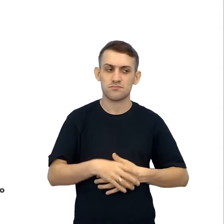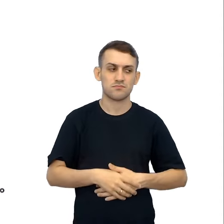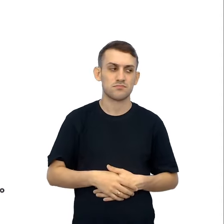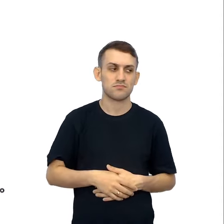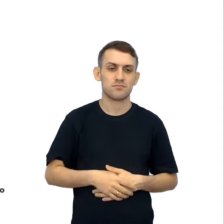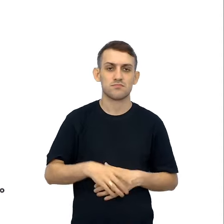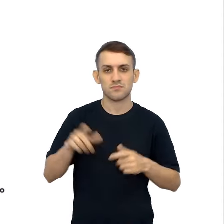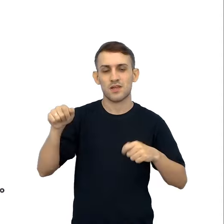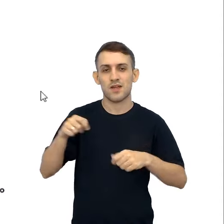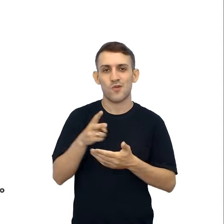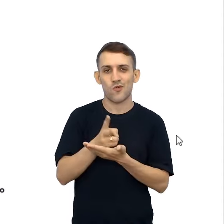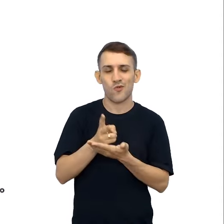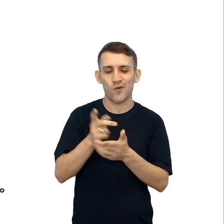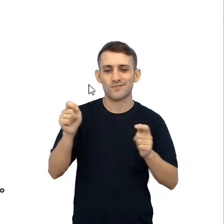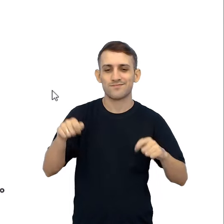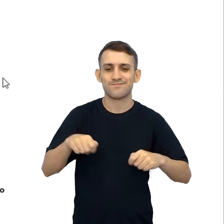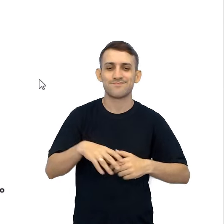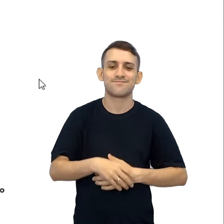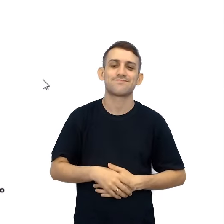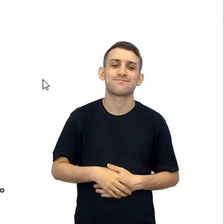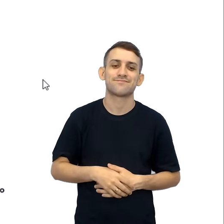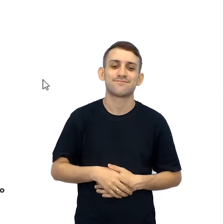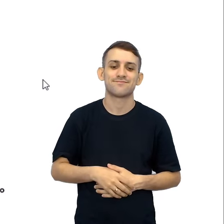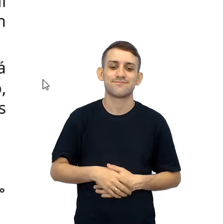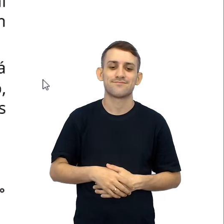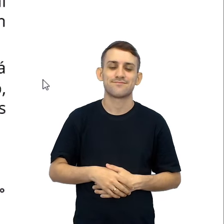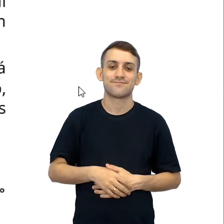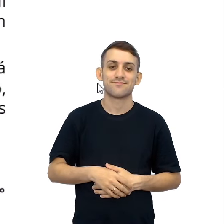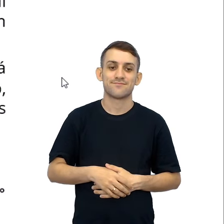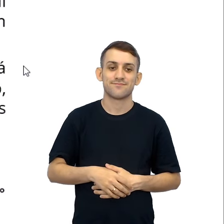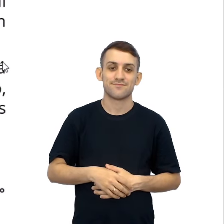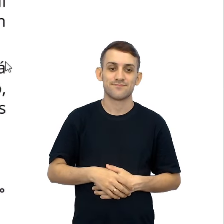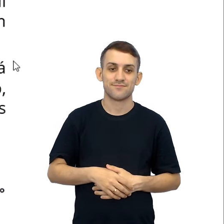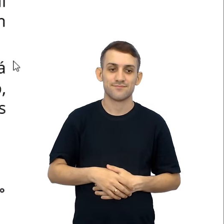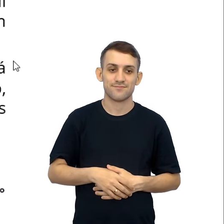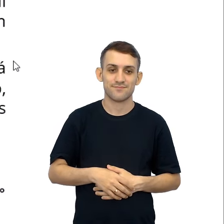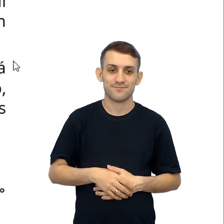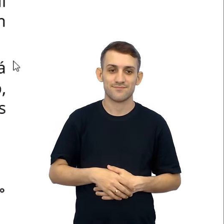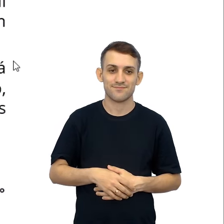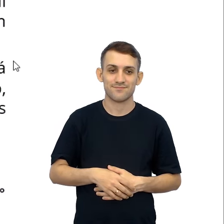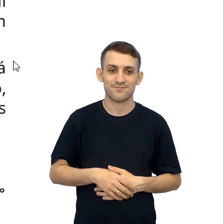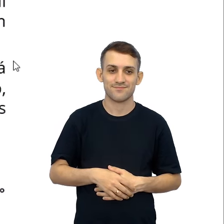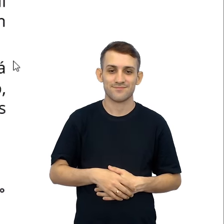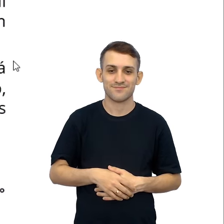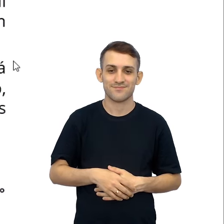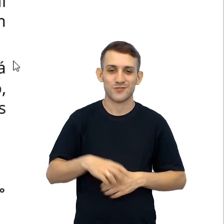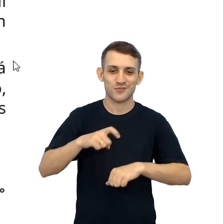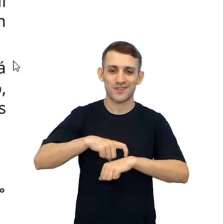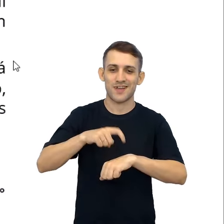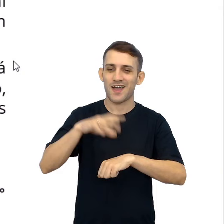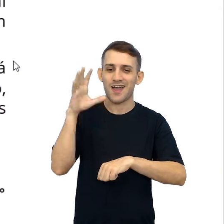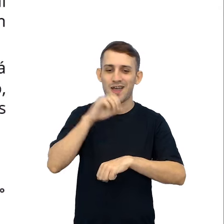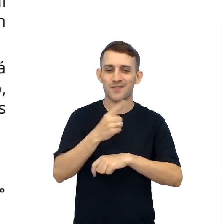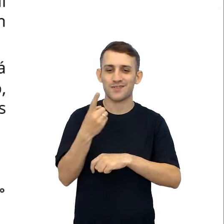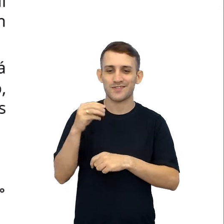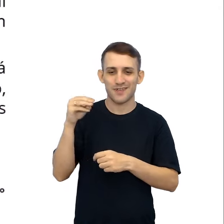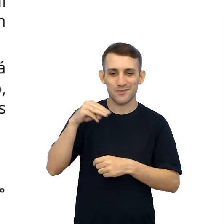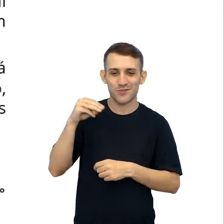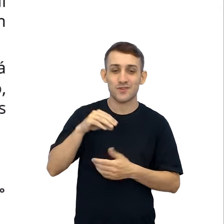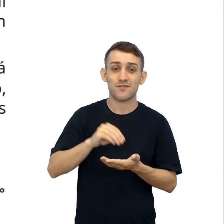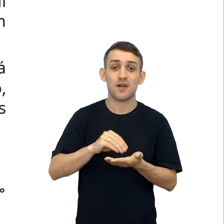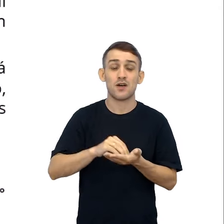Pode continuar, Marcinha. Pode, né? Vamos lá? Certo, vamos lá. O tempo voa. Isso, boa, 10 minutos, né? Então,